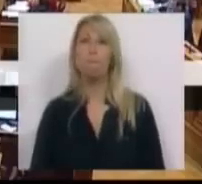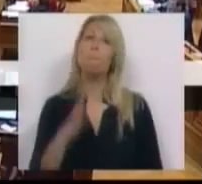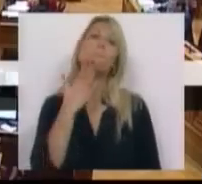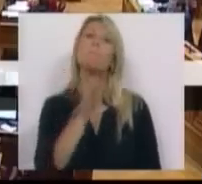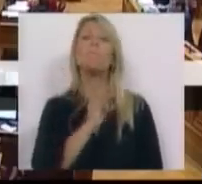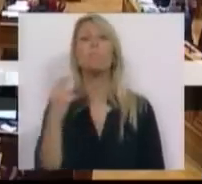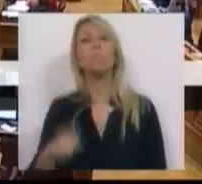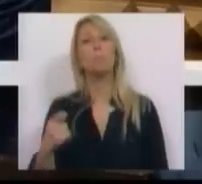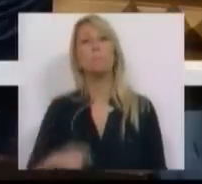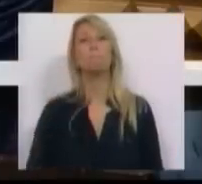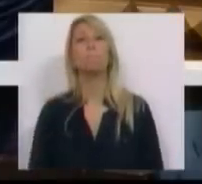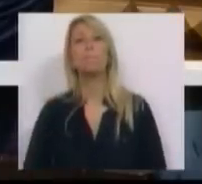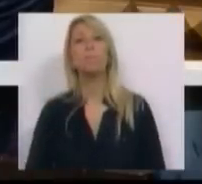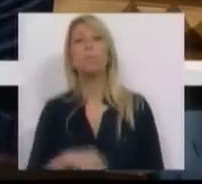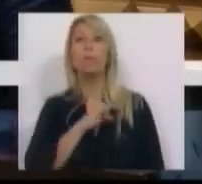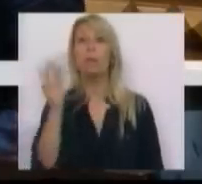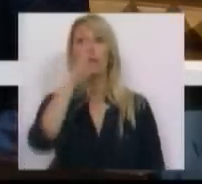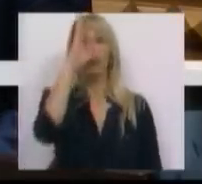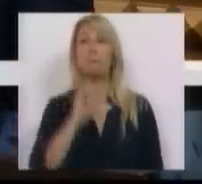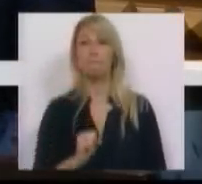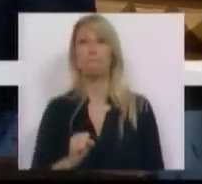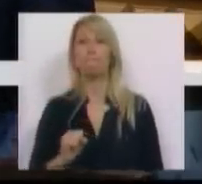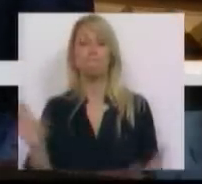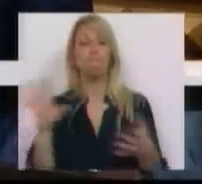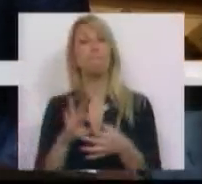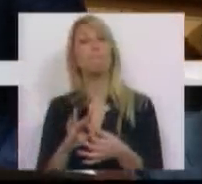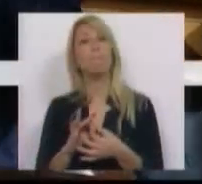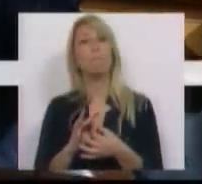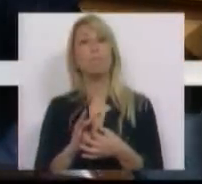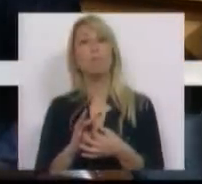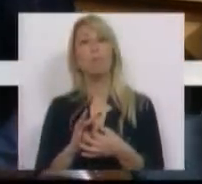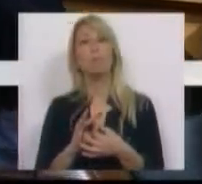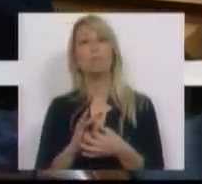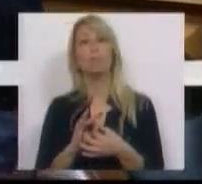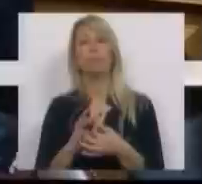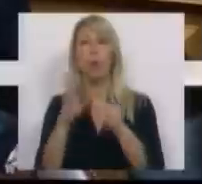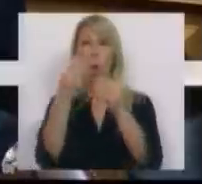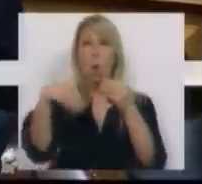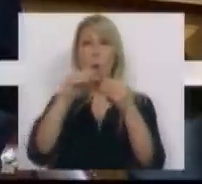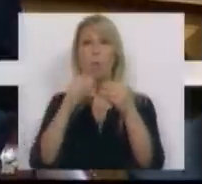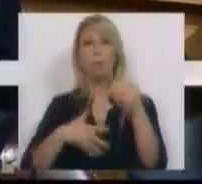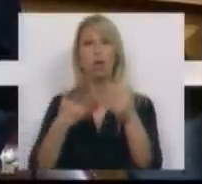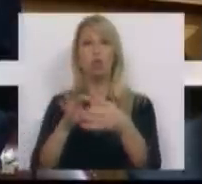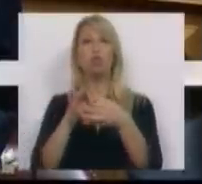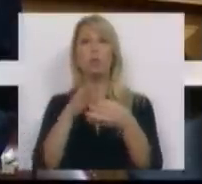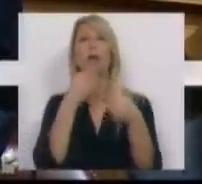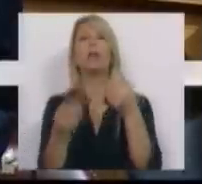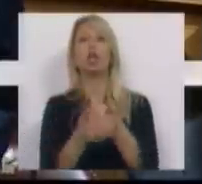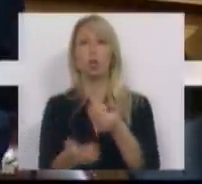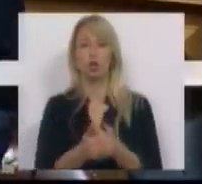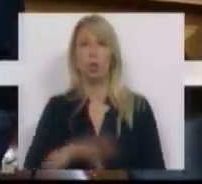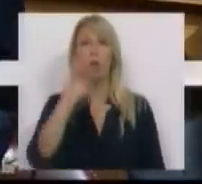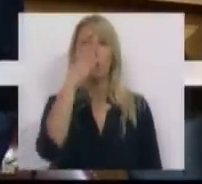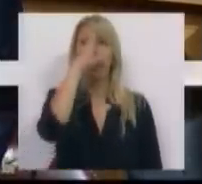Muito obrigado, Sr. Presidente. Sr. Primeiro-Ministro, relativamente ao complemento solidário de idoso, o